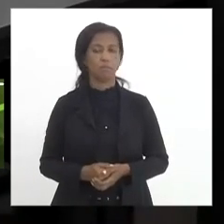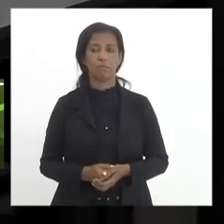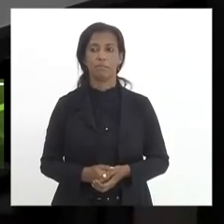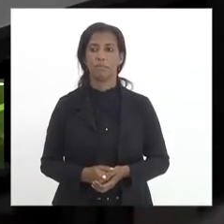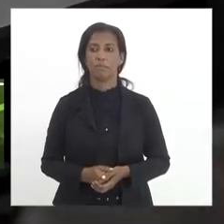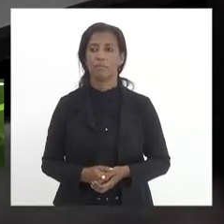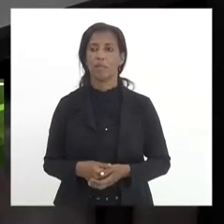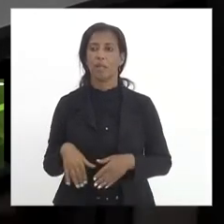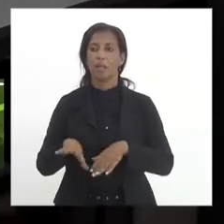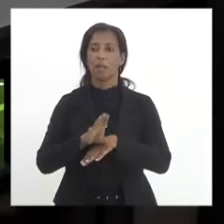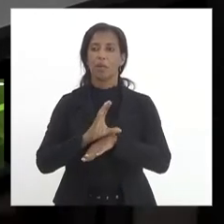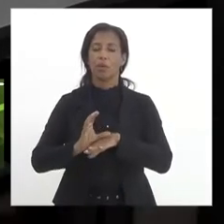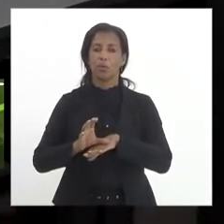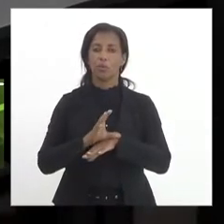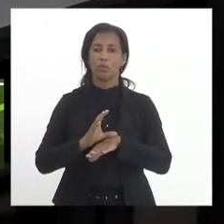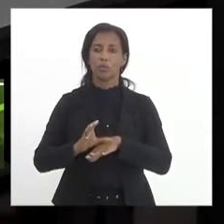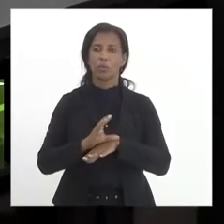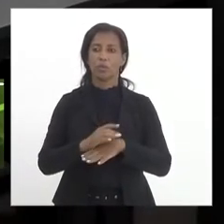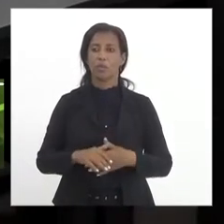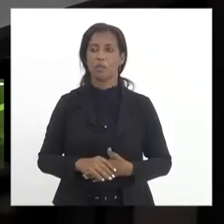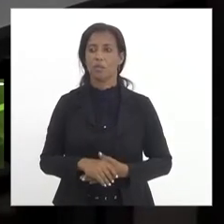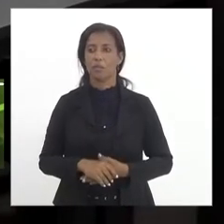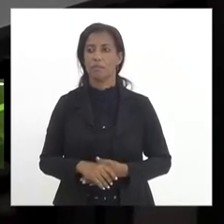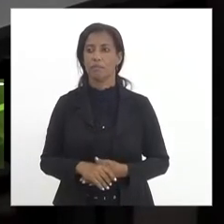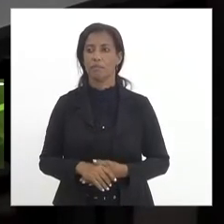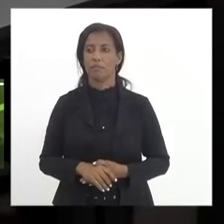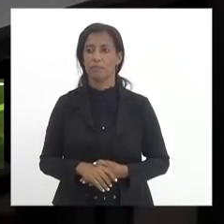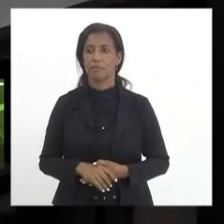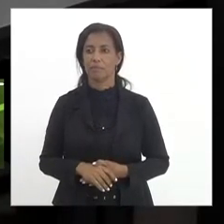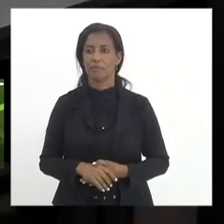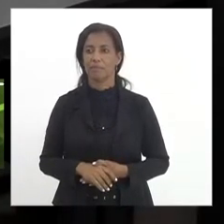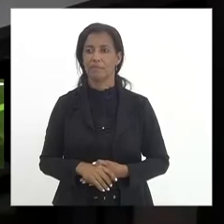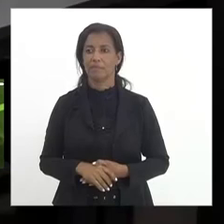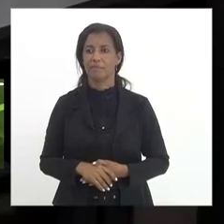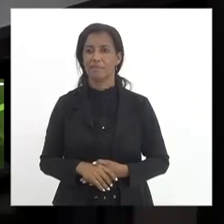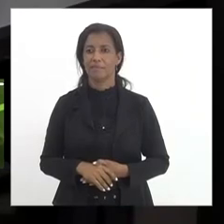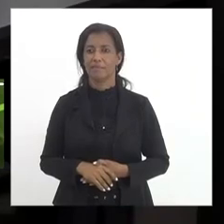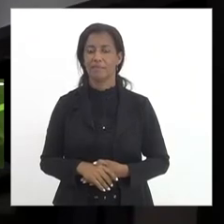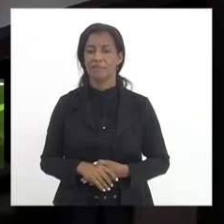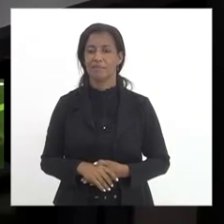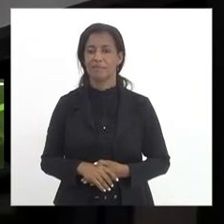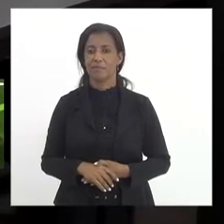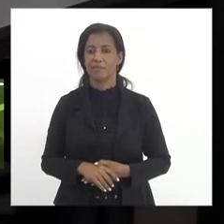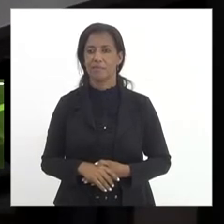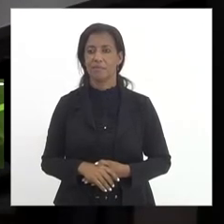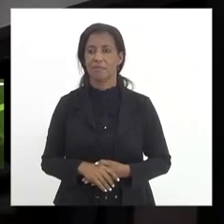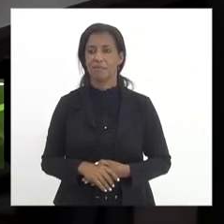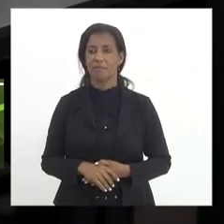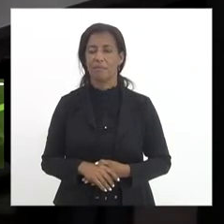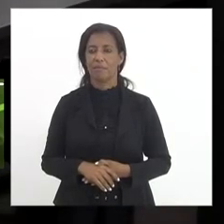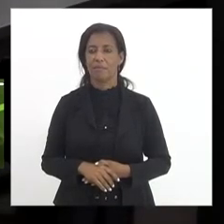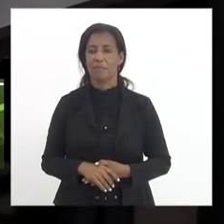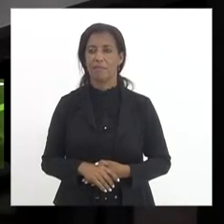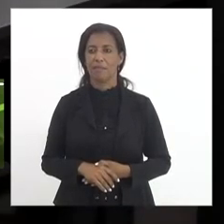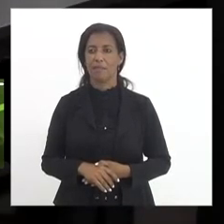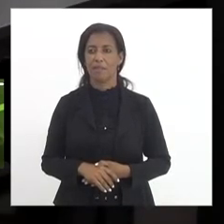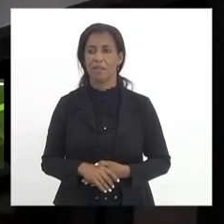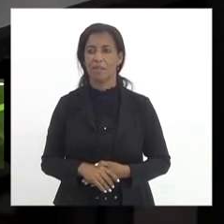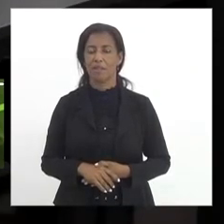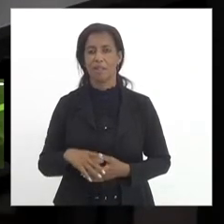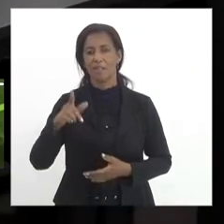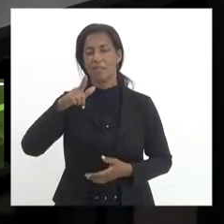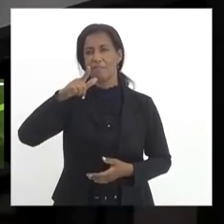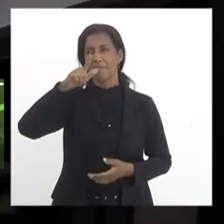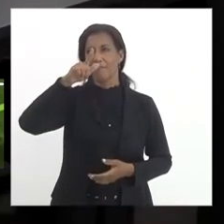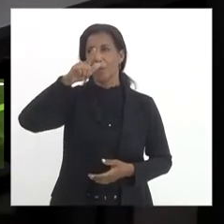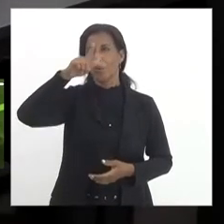aquela constitucionalidade... Controlada. Não é controlada. Não é controlada. Eu usei uma palavra, eu e o Spall divergimos